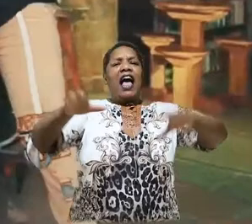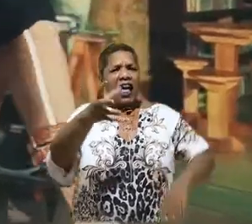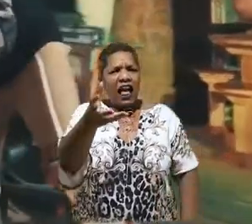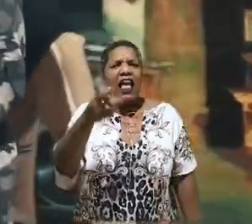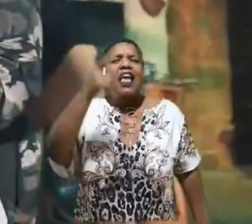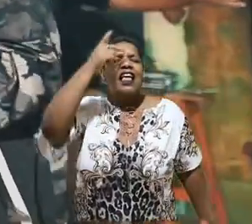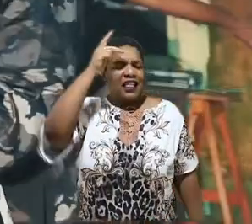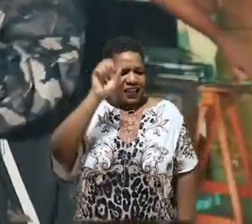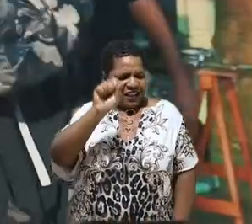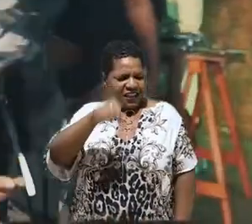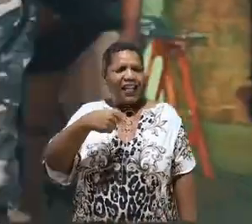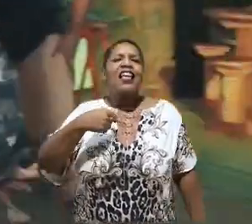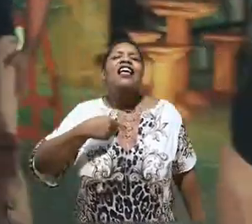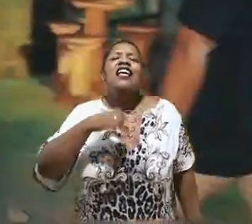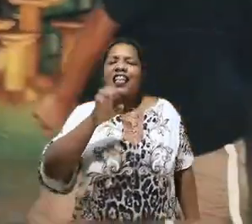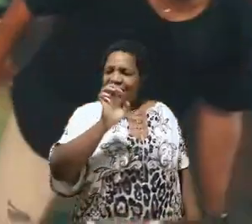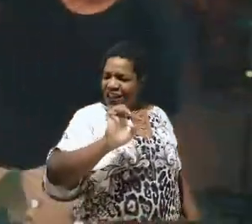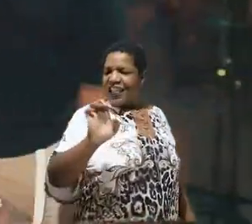Olá